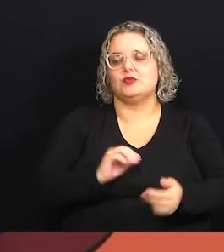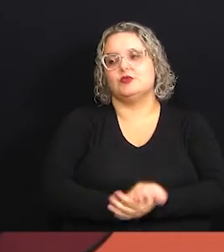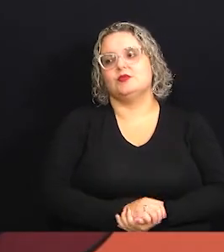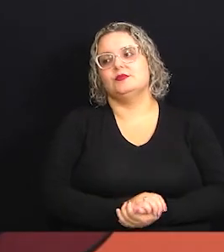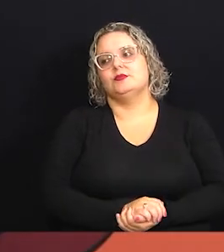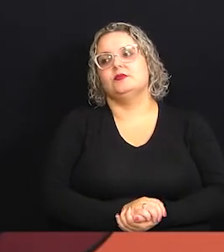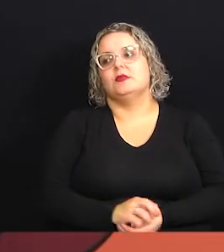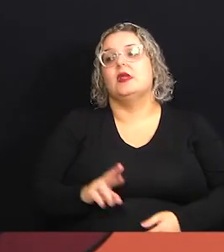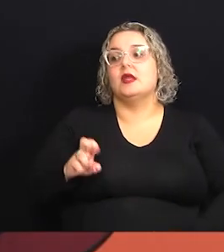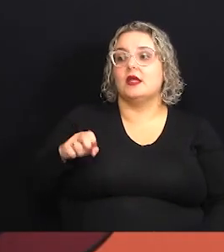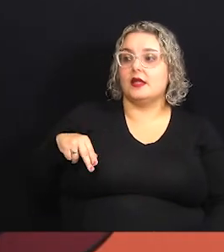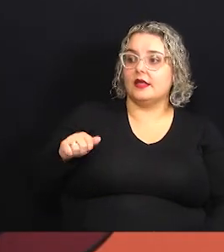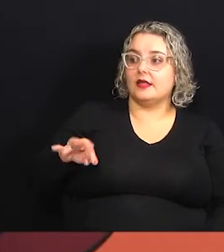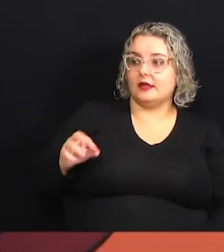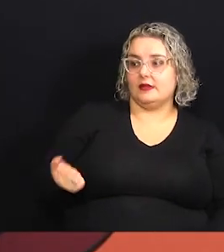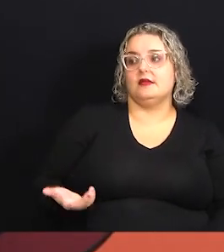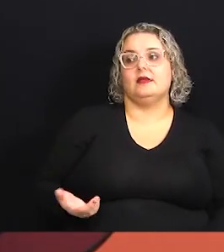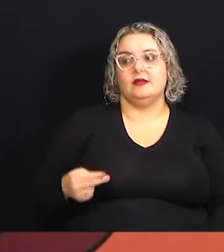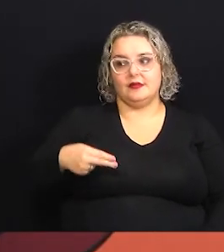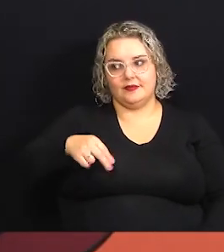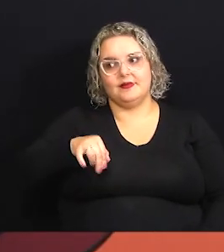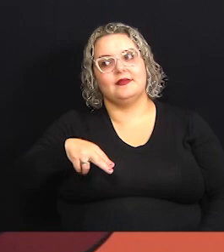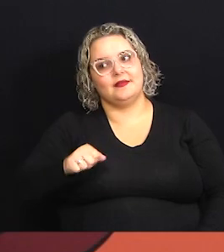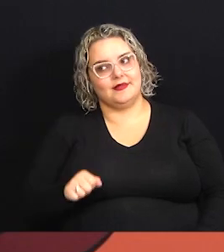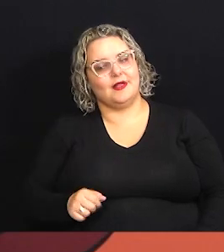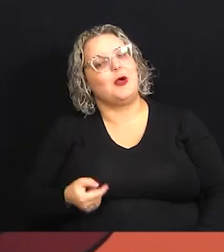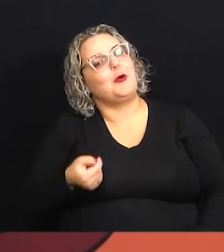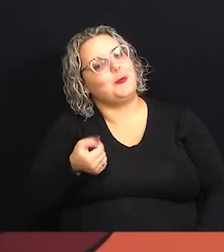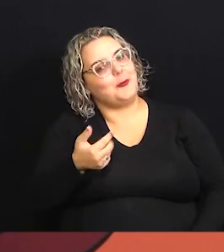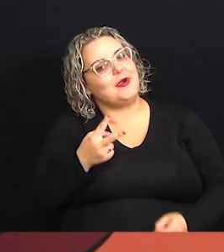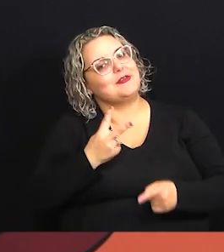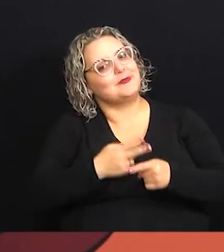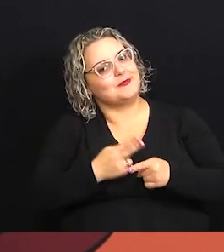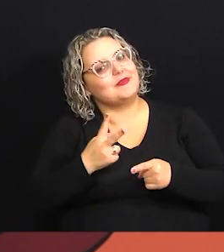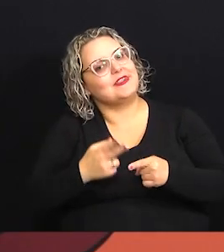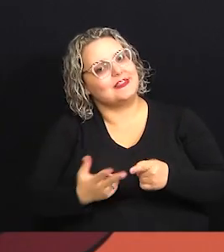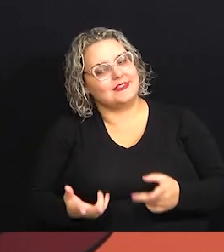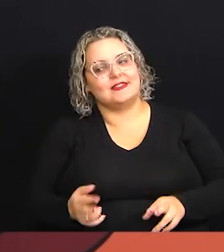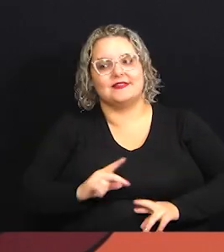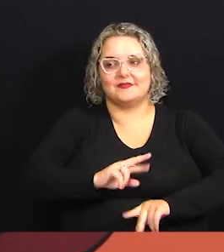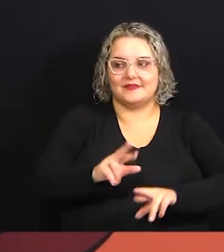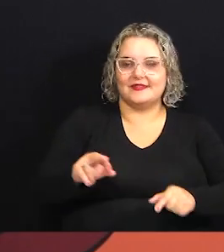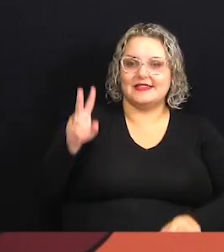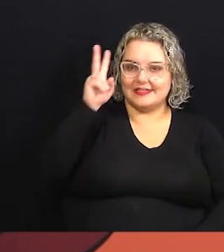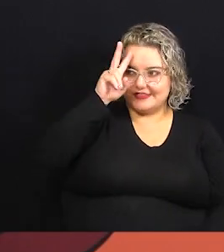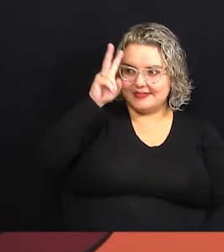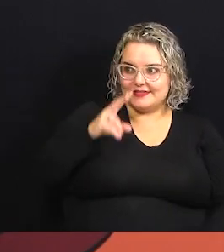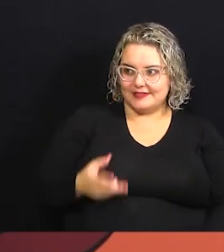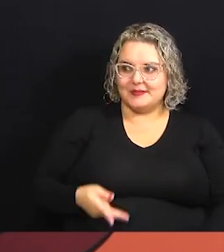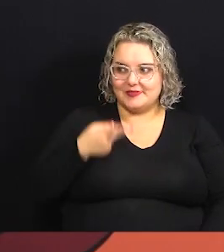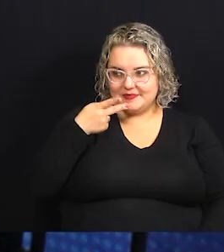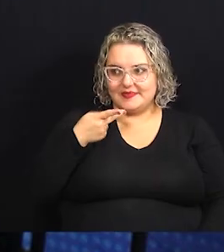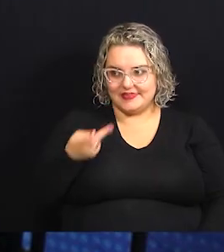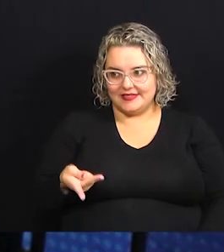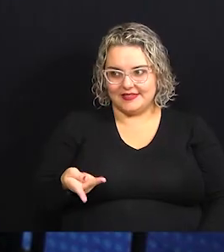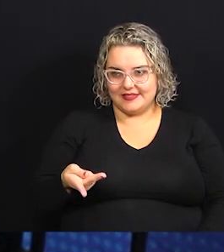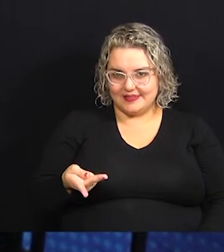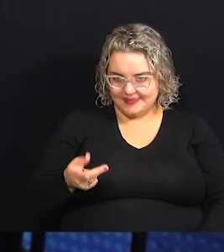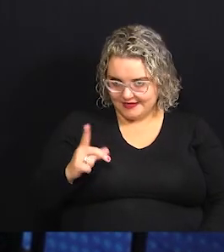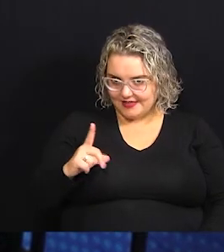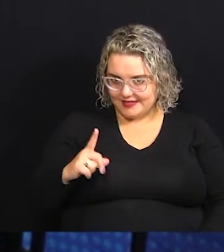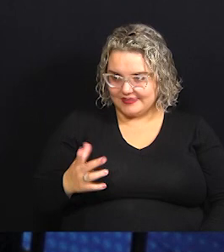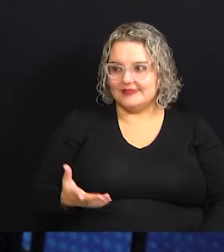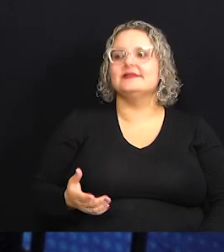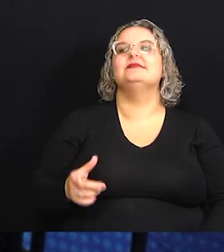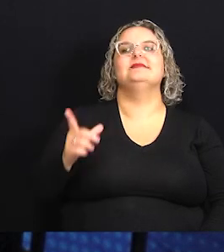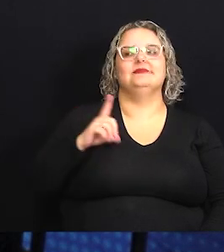Renata, a Nina já tá virando uma série, né? Então tem várias histórias para contar aí, não tem? Tem